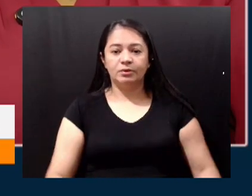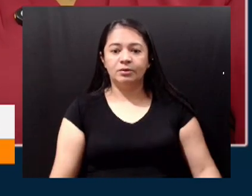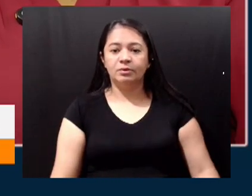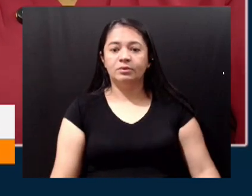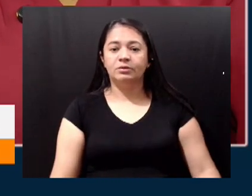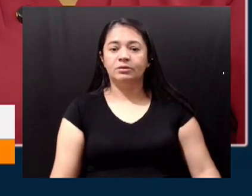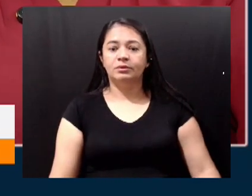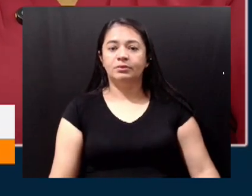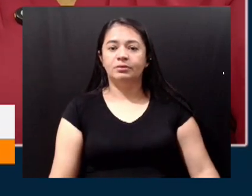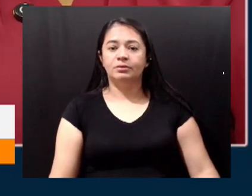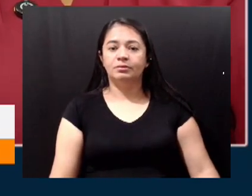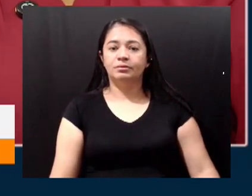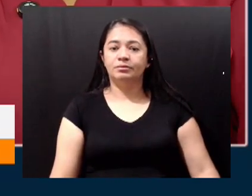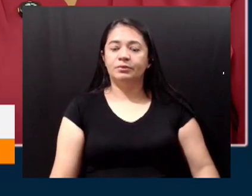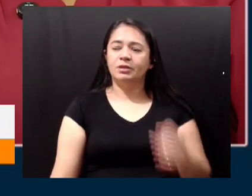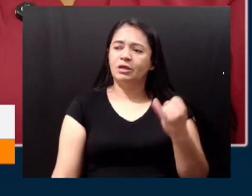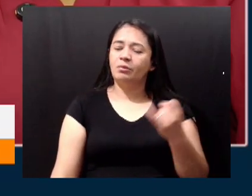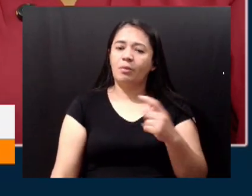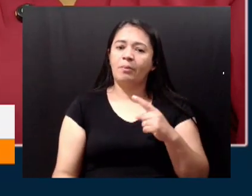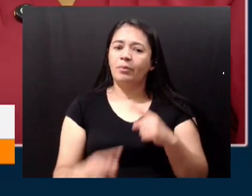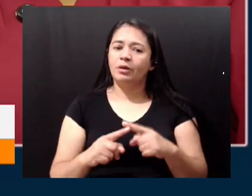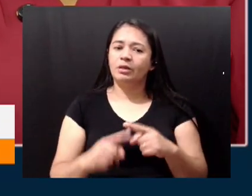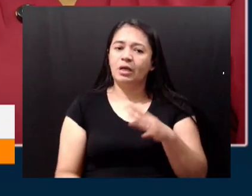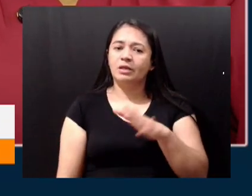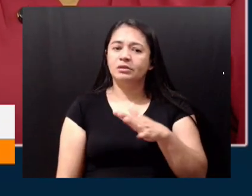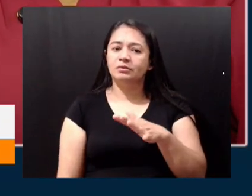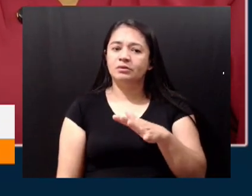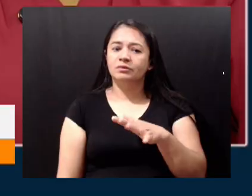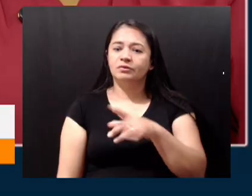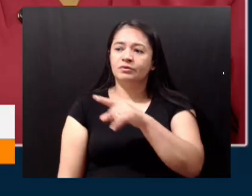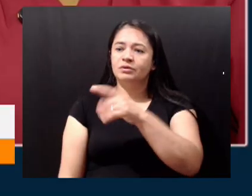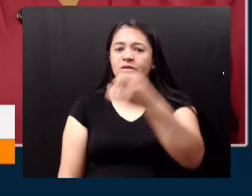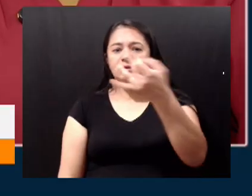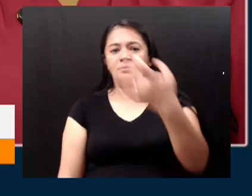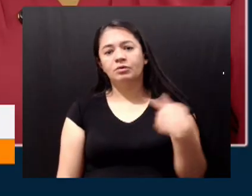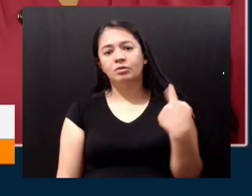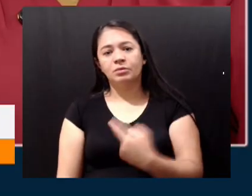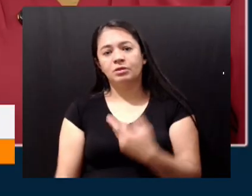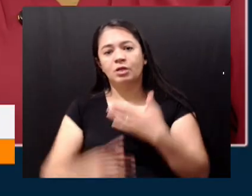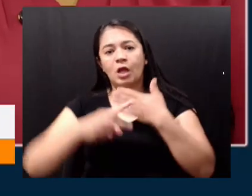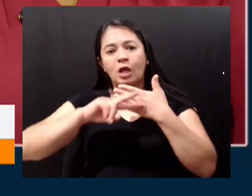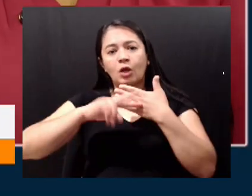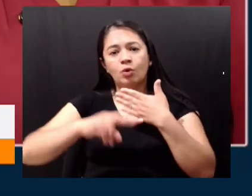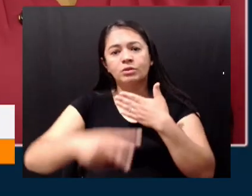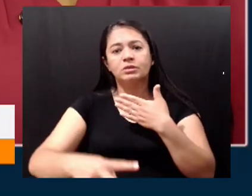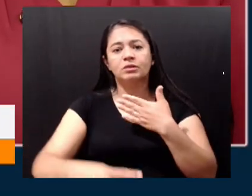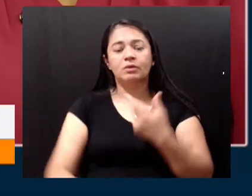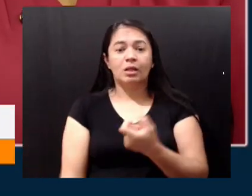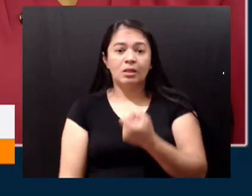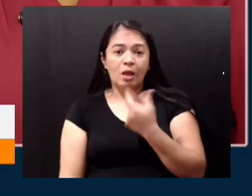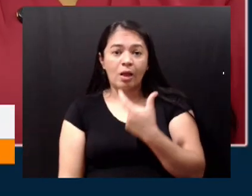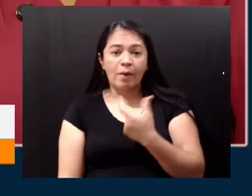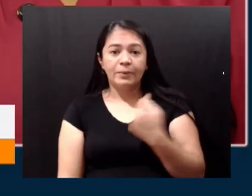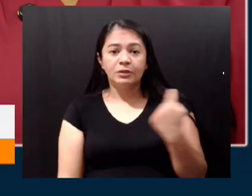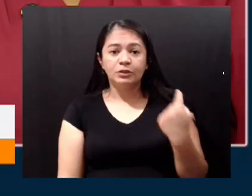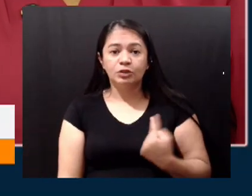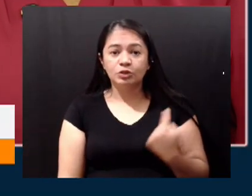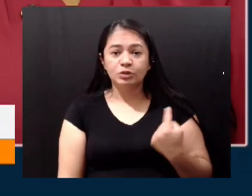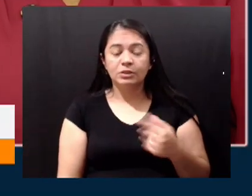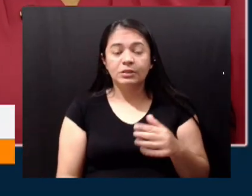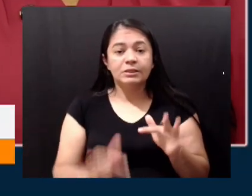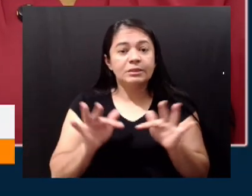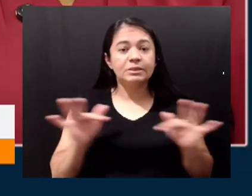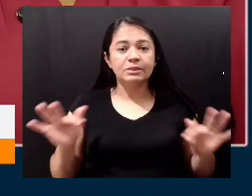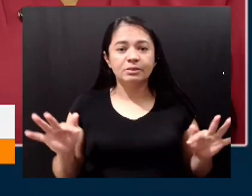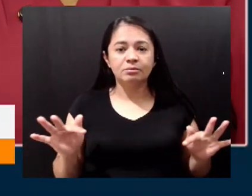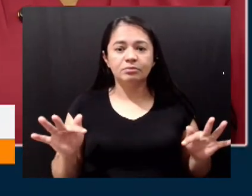sua fala, Rogério, porque você trouxe para gente as consequências, né, da automedicação simples, vamos falar assim, com os medicamentos